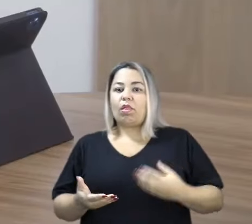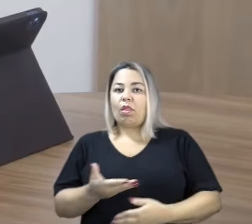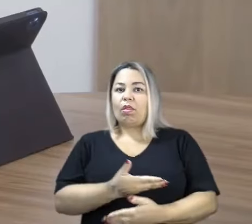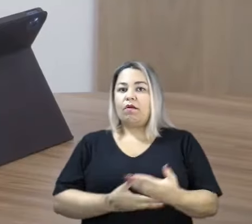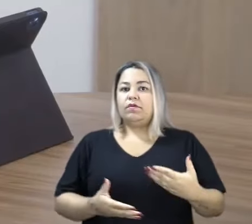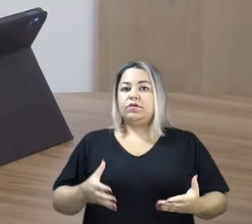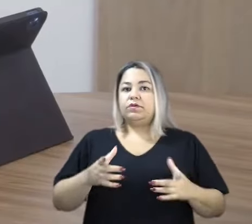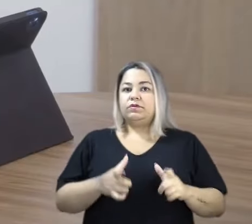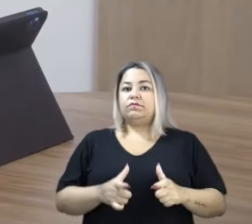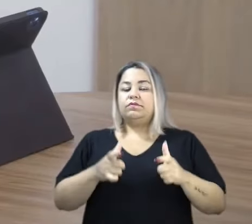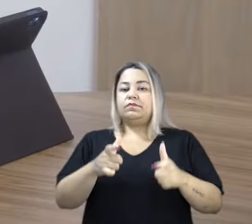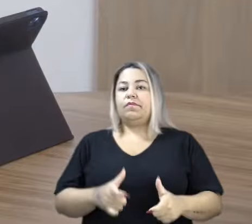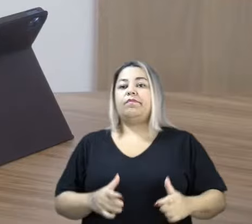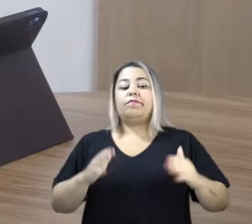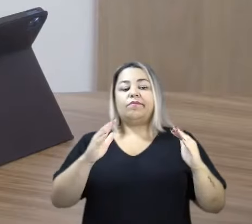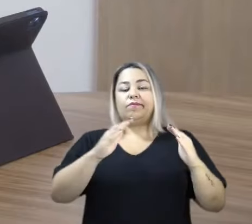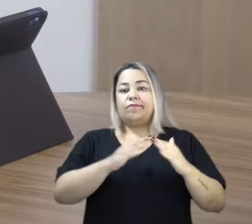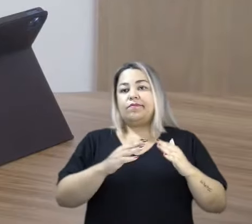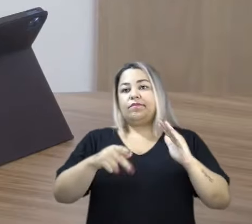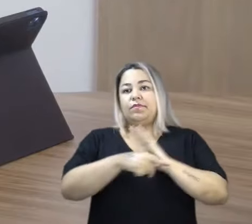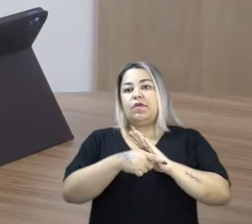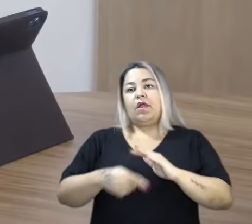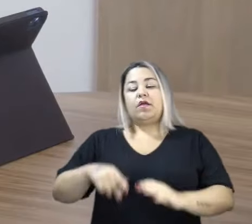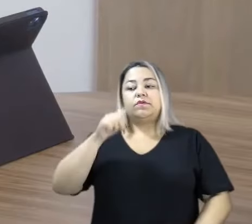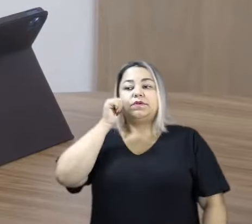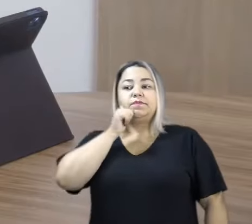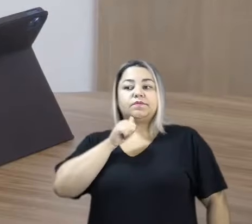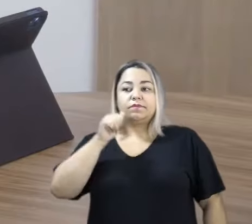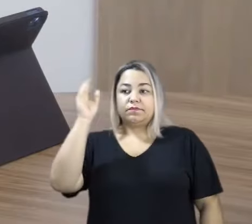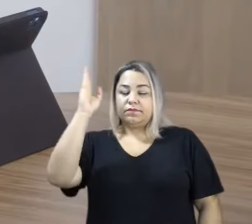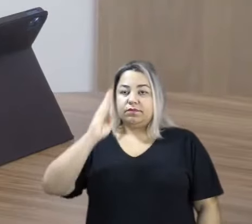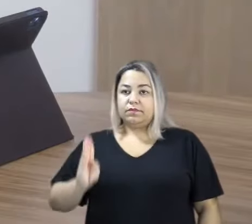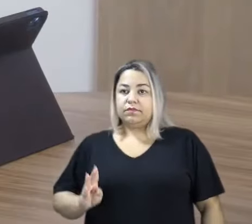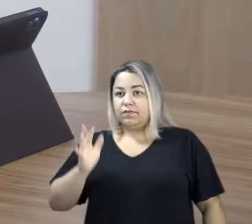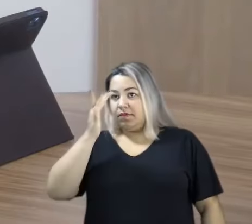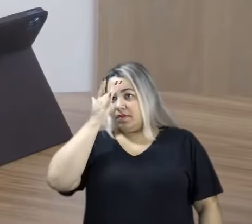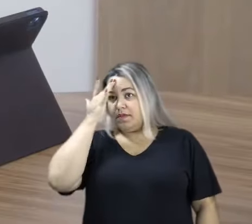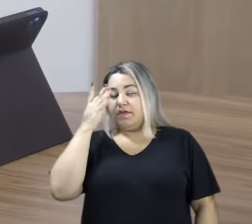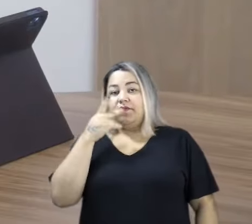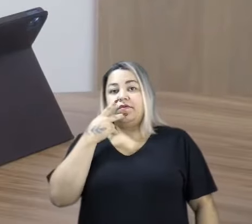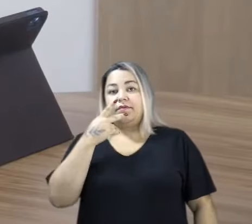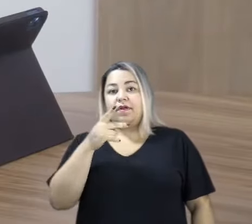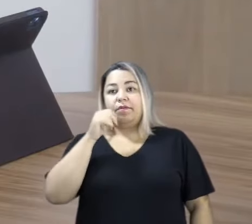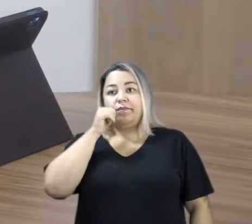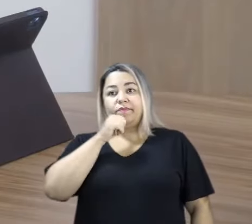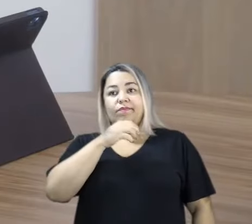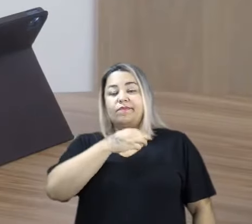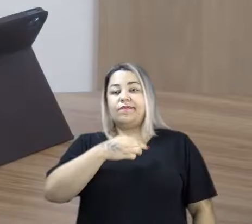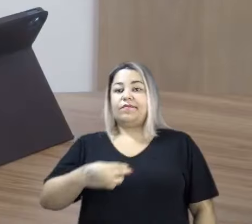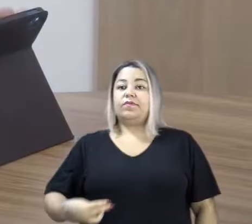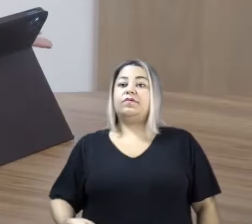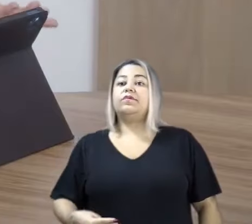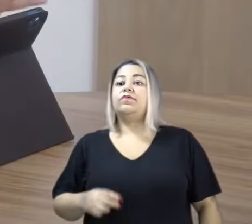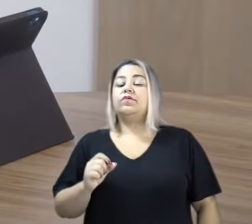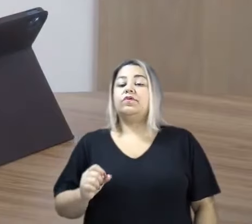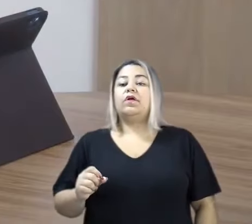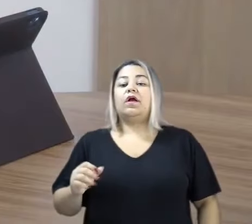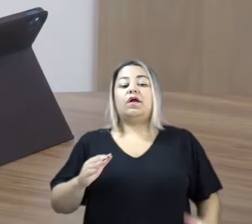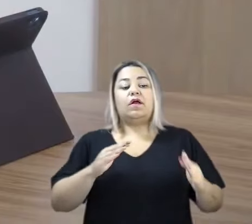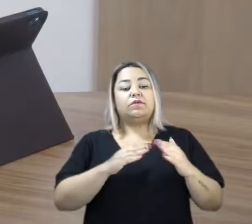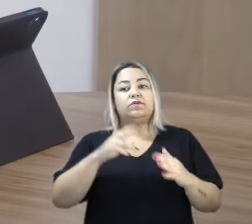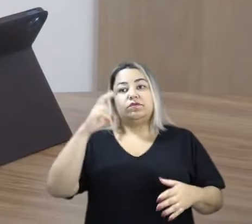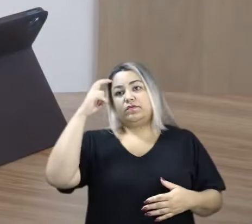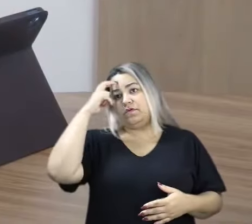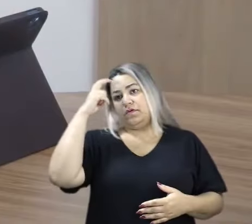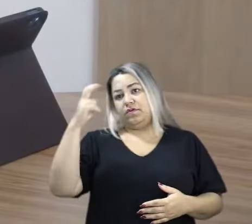né? Casa da Mulher Brasileira. Alguém falou com a ministra na entrevista que era Casa de Cultura, né?